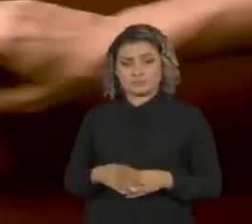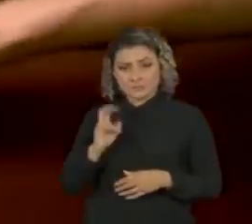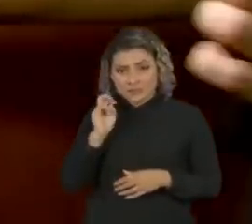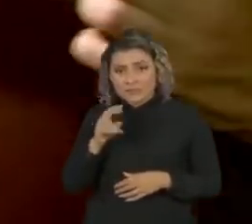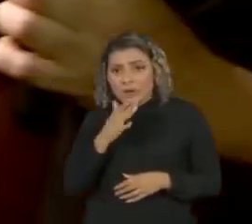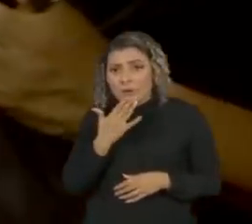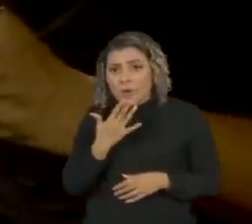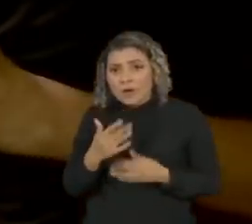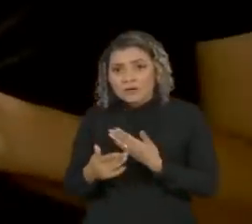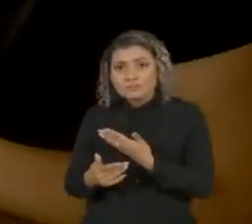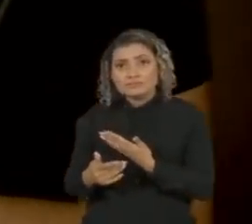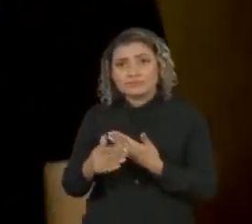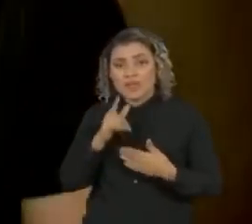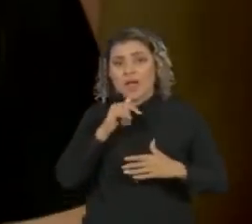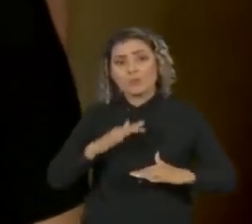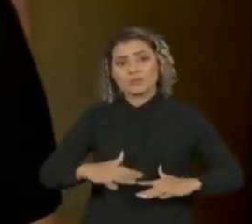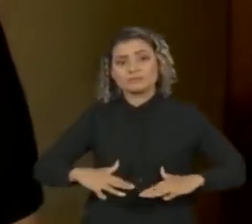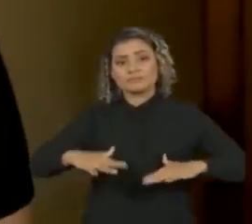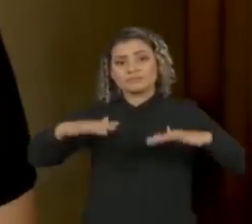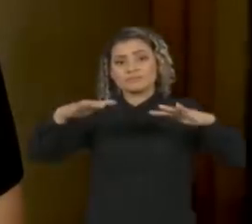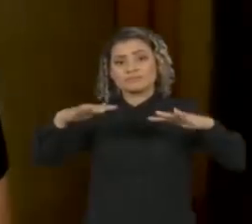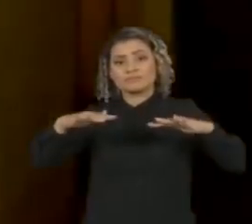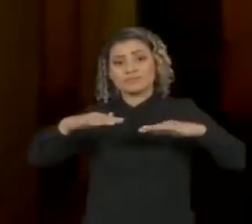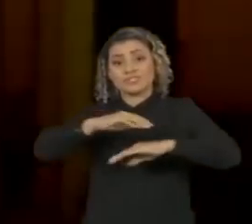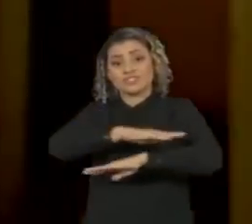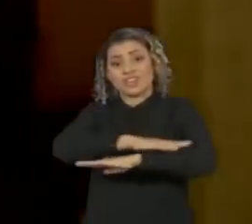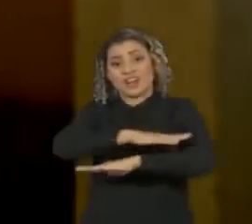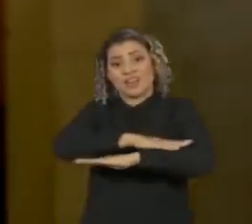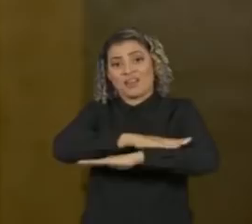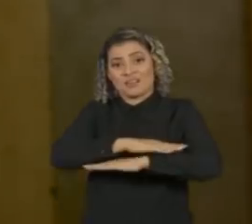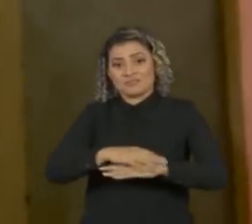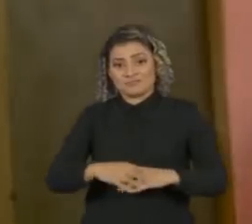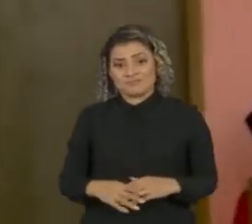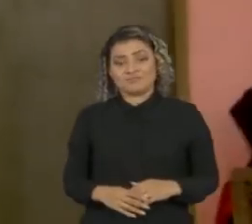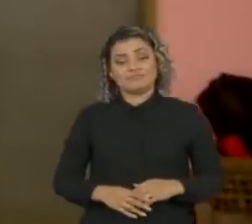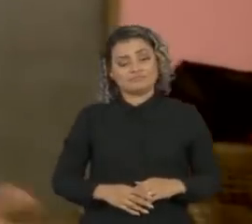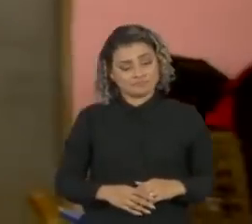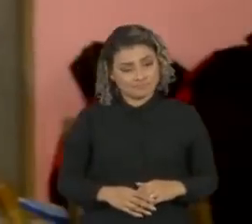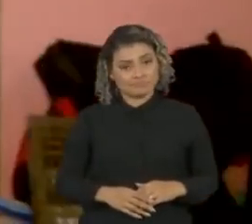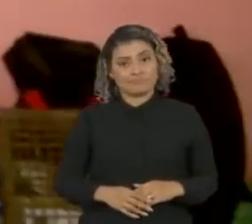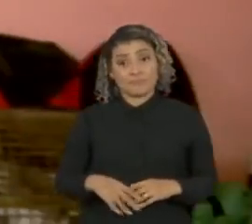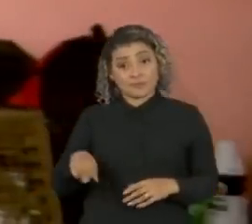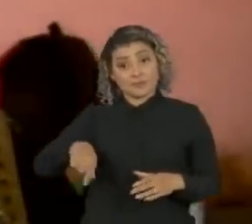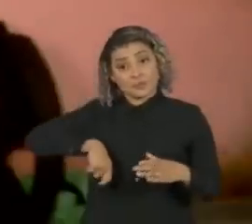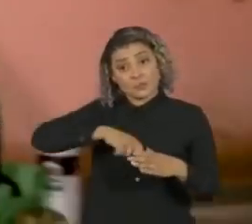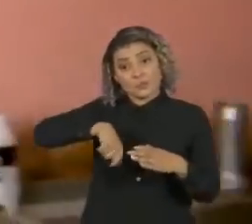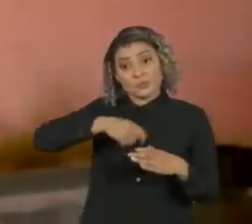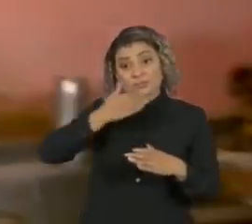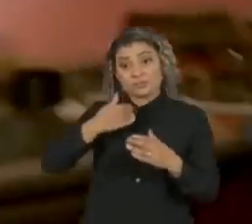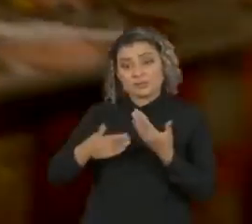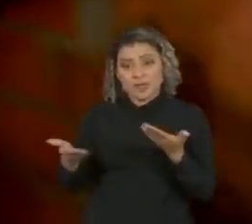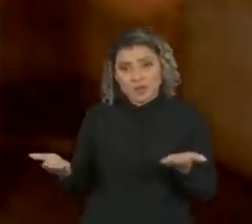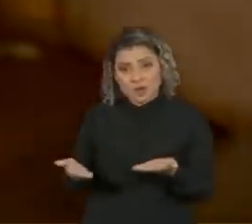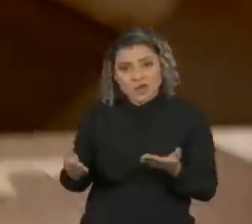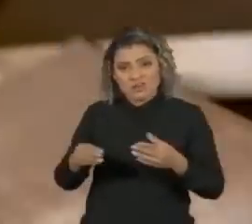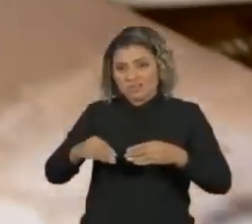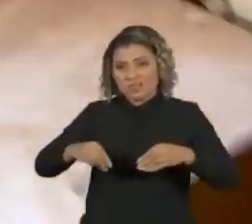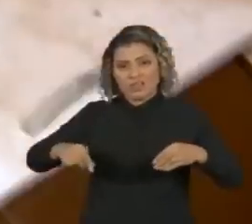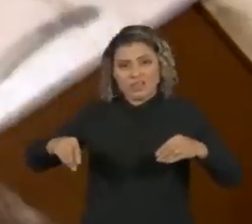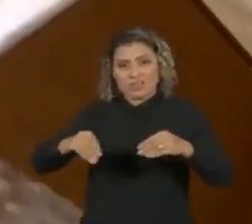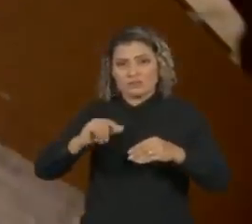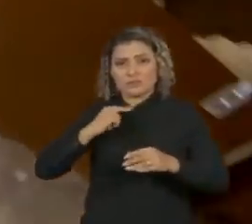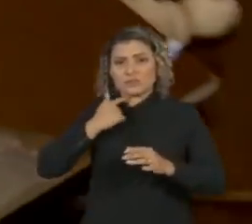cor na parede, a gente vê que a água subiu até a altura da janela. E aqui era a cozinha. Agora só tem lama no